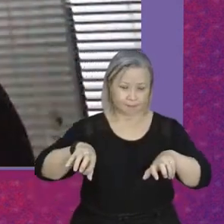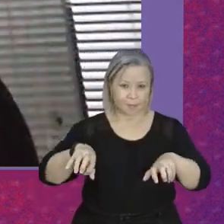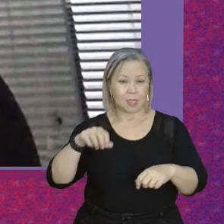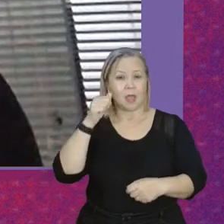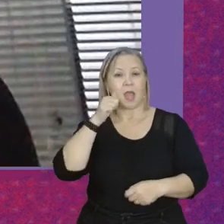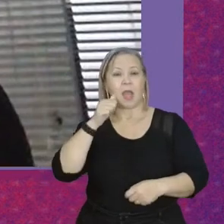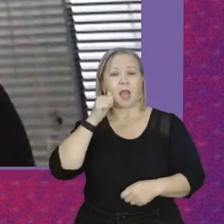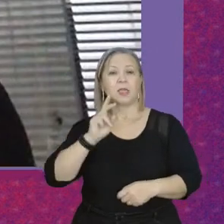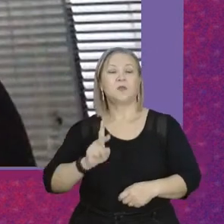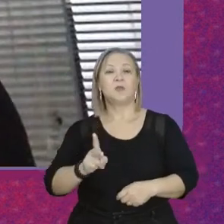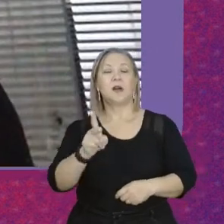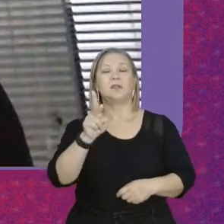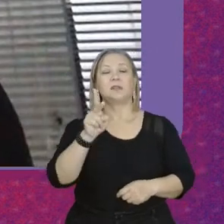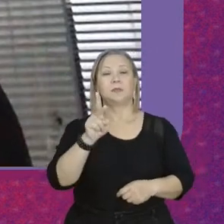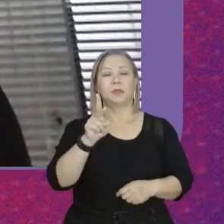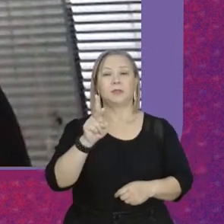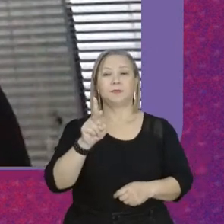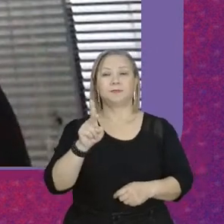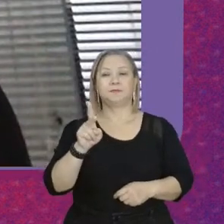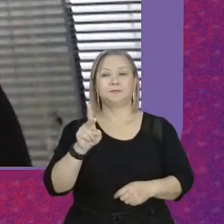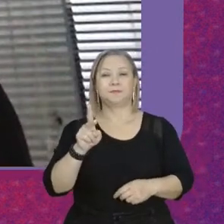mulheres sempre foi...